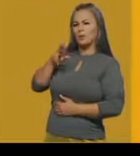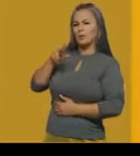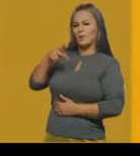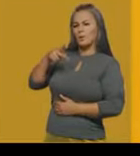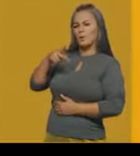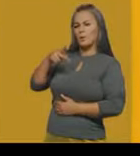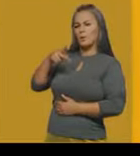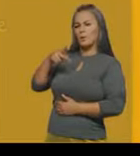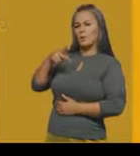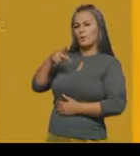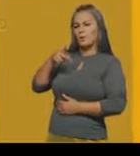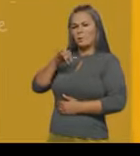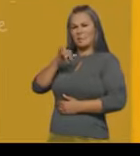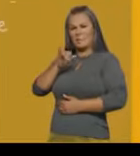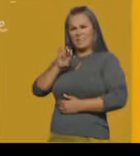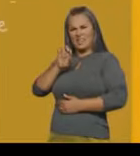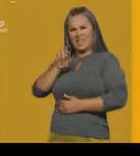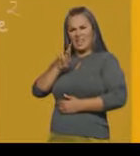PR